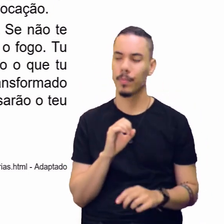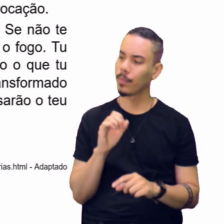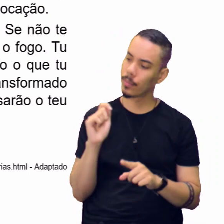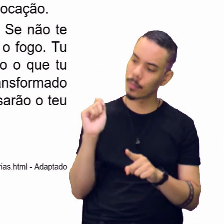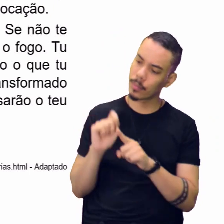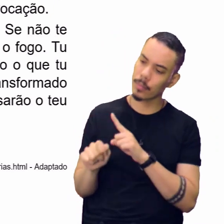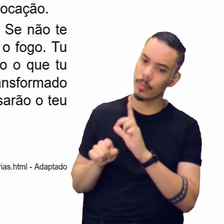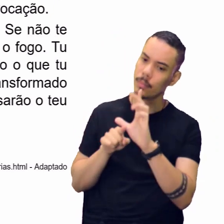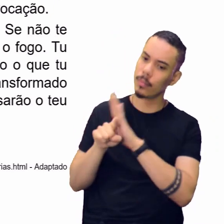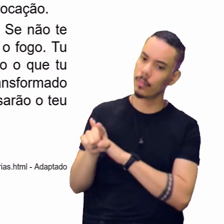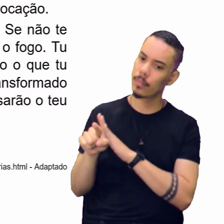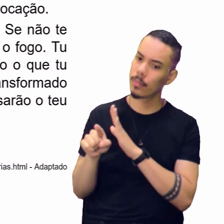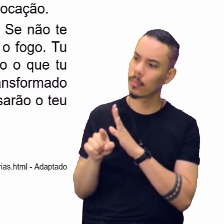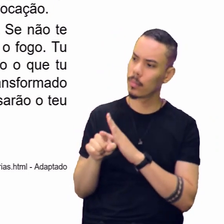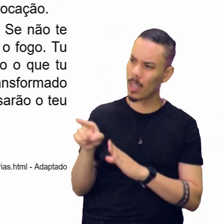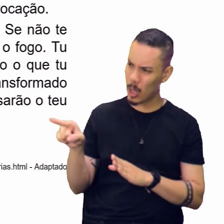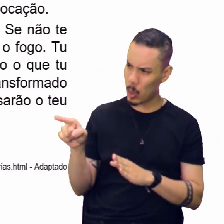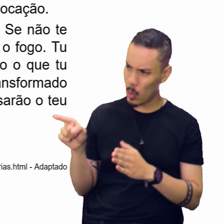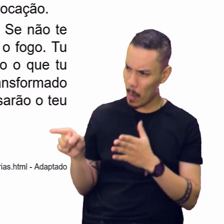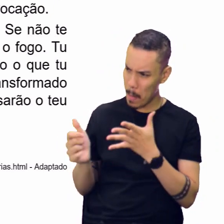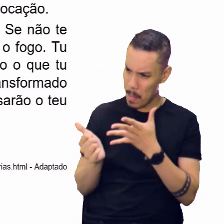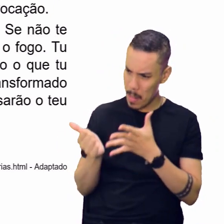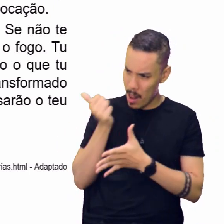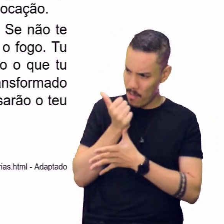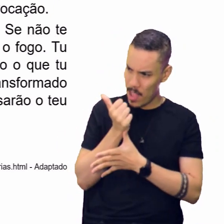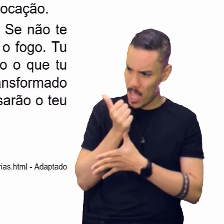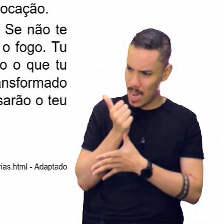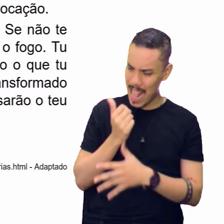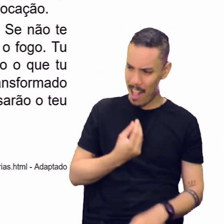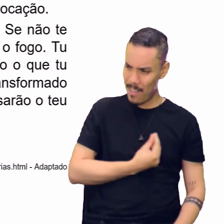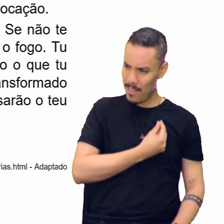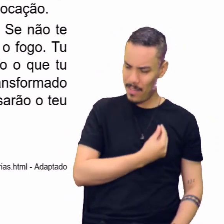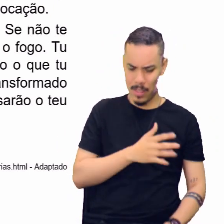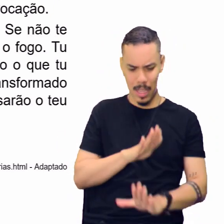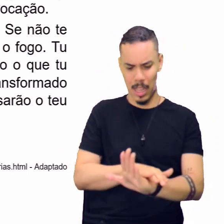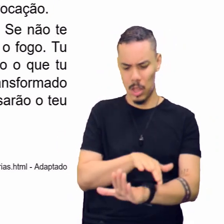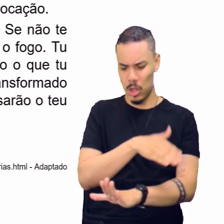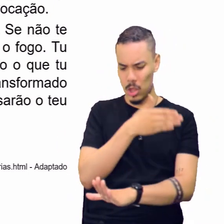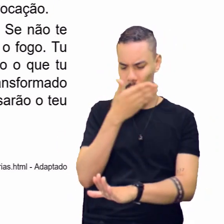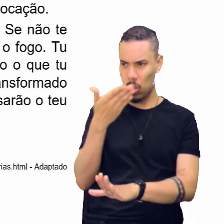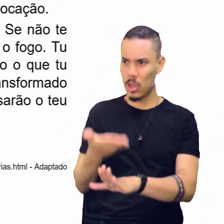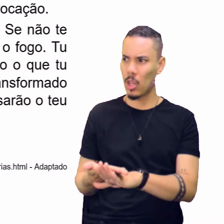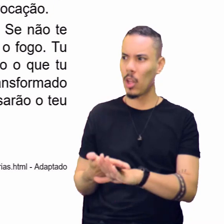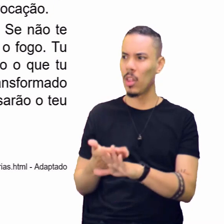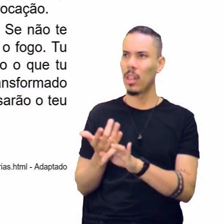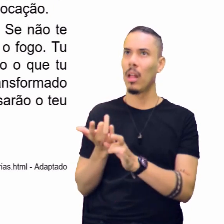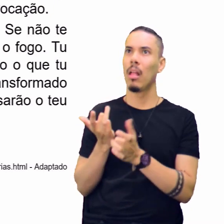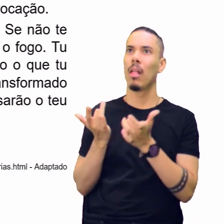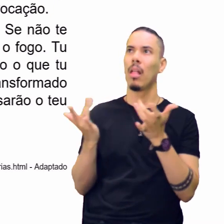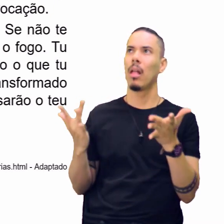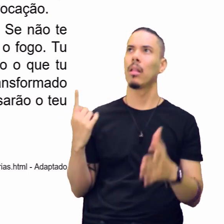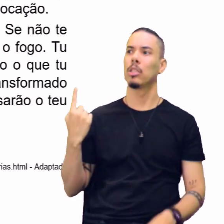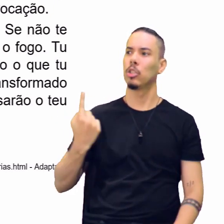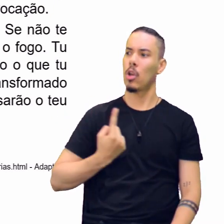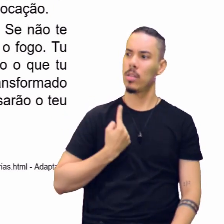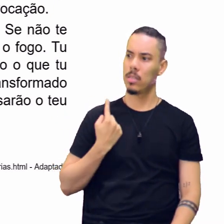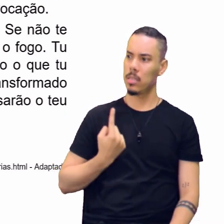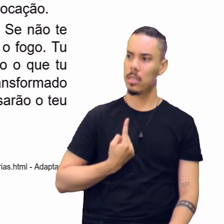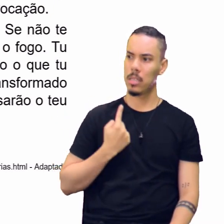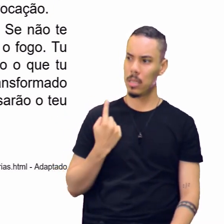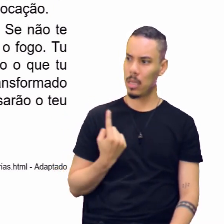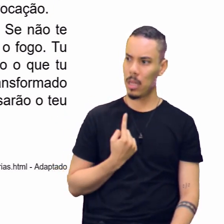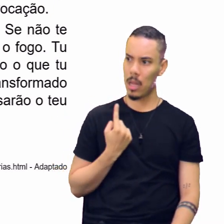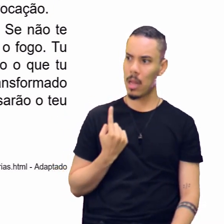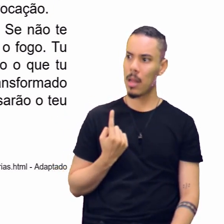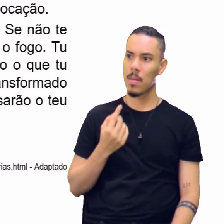fósforo perguntou: tu preferes passar a vida inteira inerte e sozinha, sem